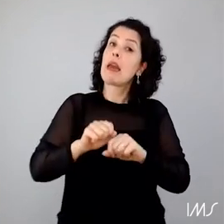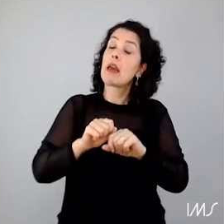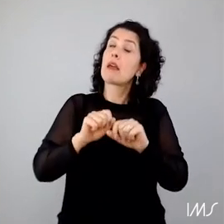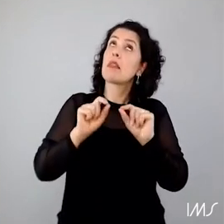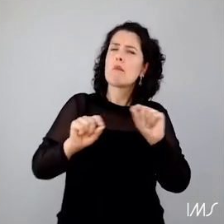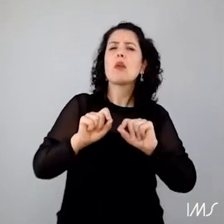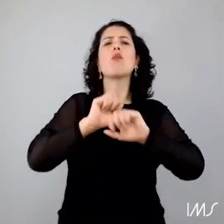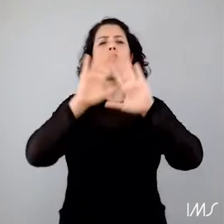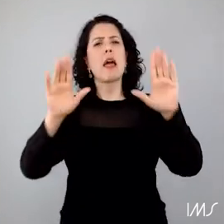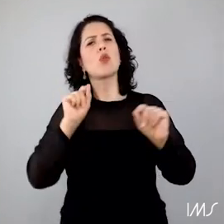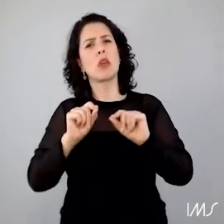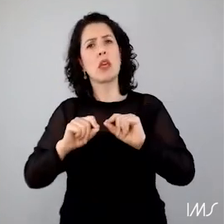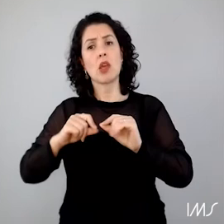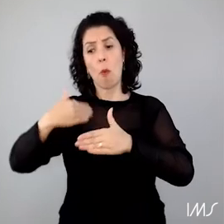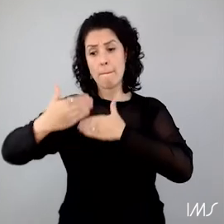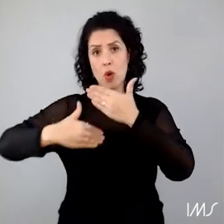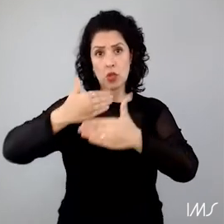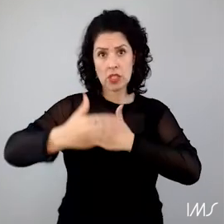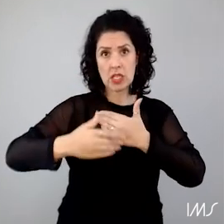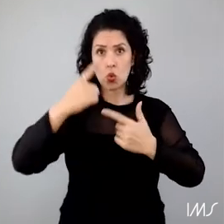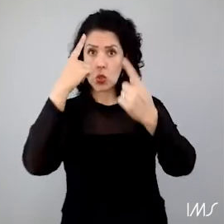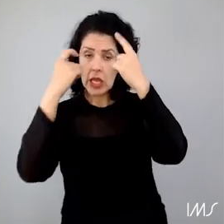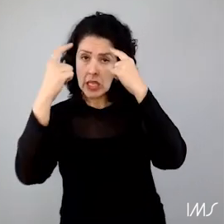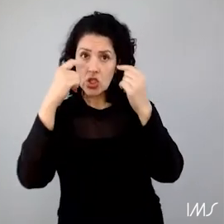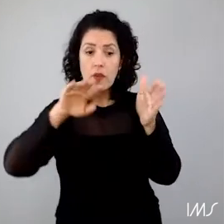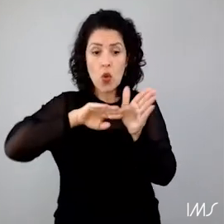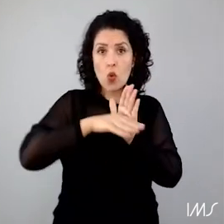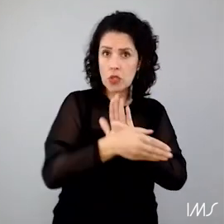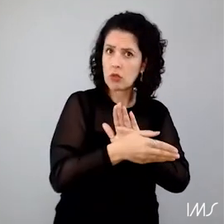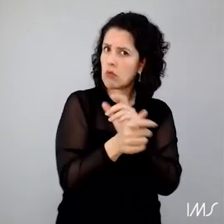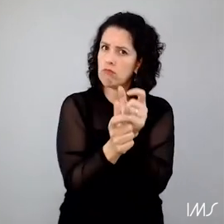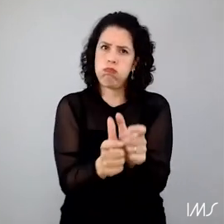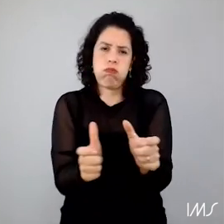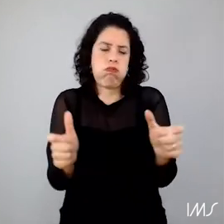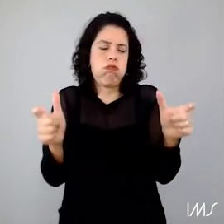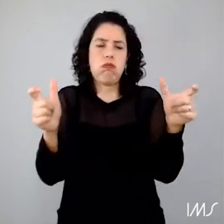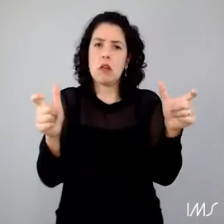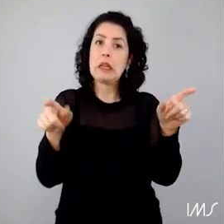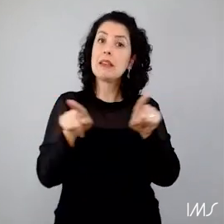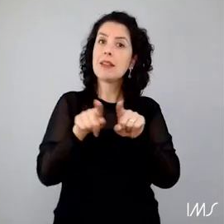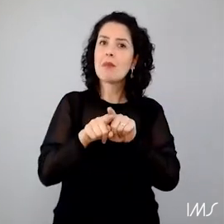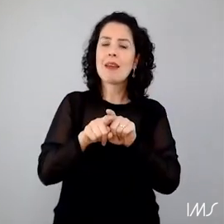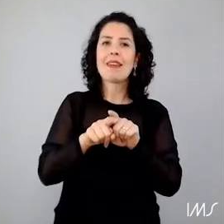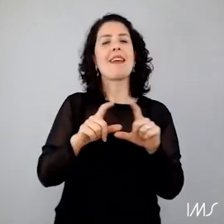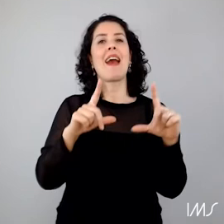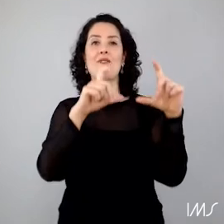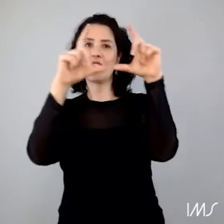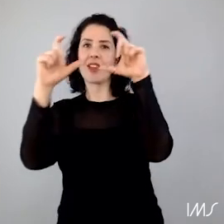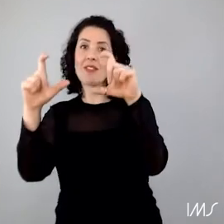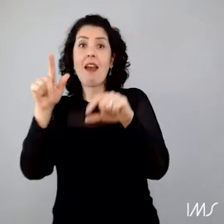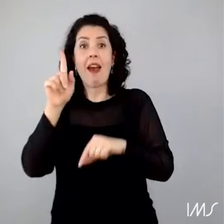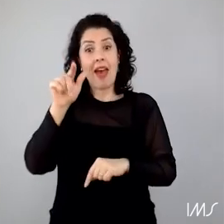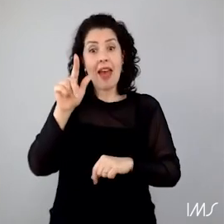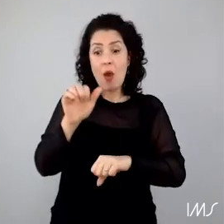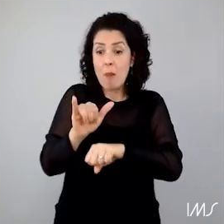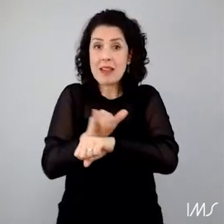não? E a fotografia é essa plataforma que reúne tanto, né, através da imagem, processos